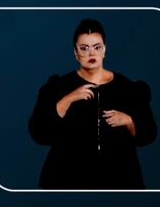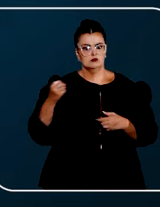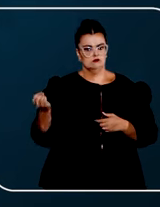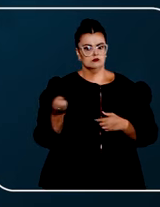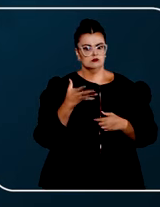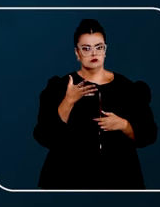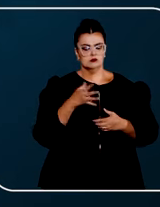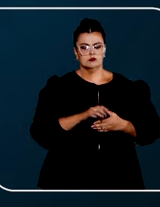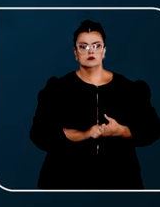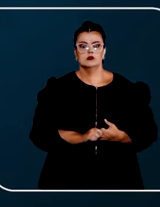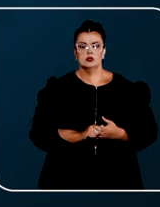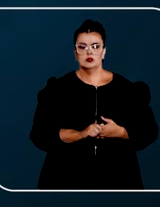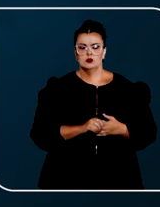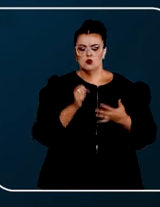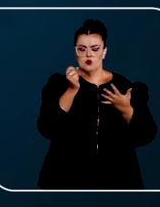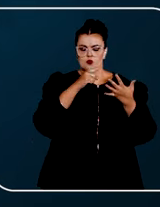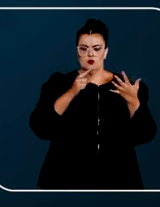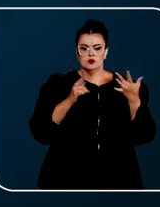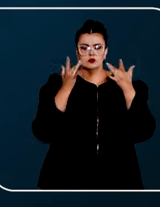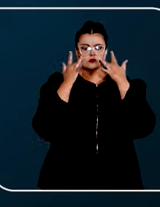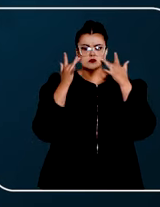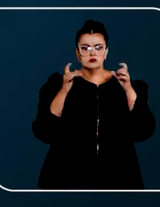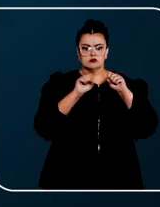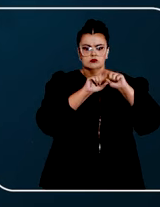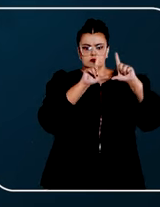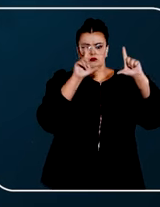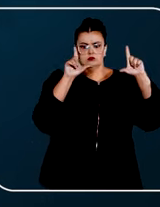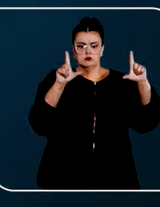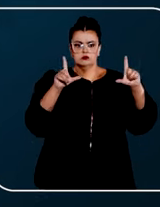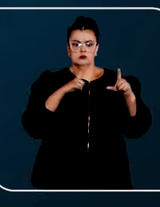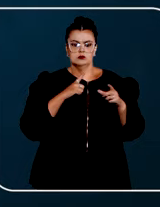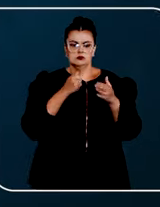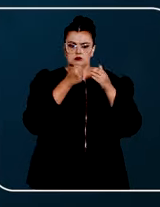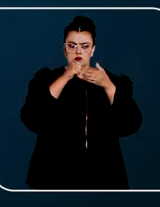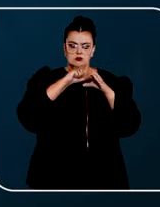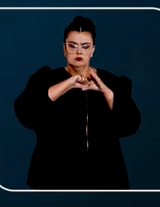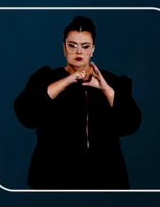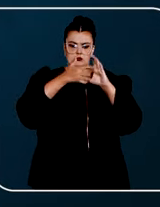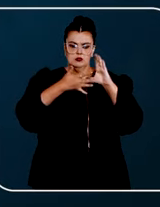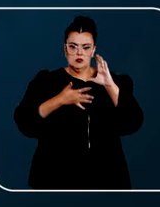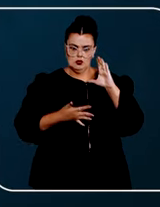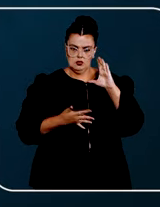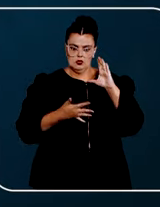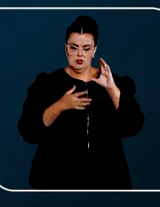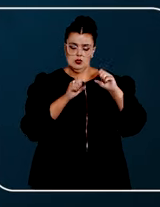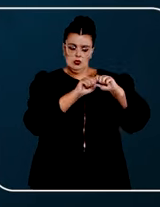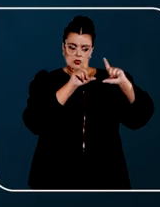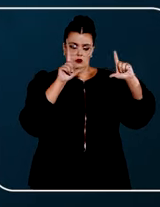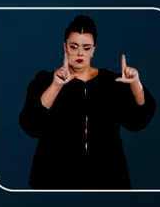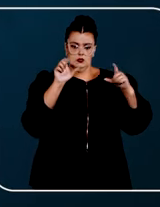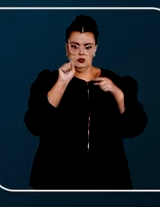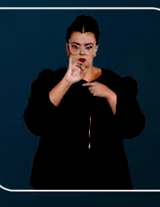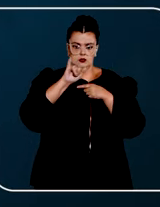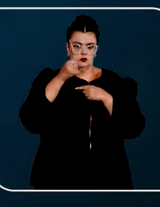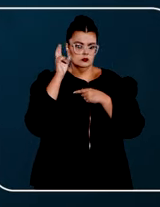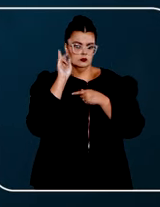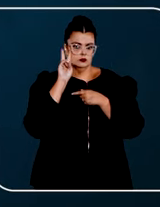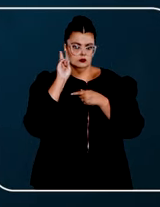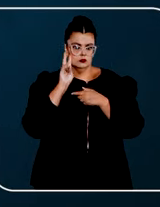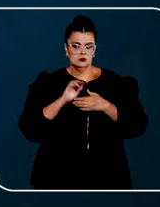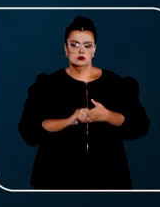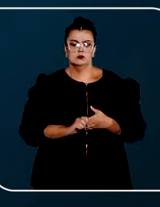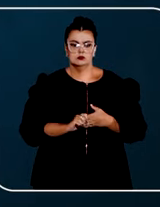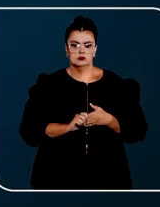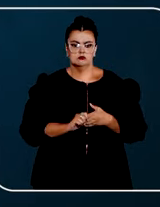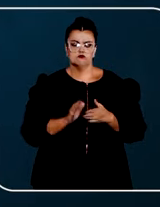novidades todos os elementos expostos estão com áudio descrição é o espaço STJ memória